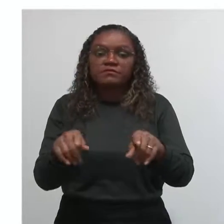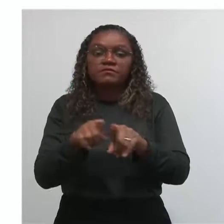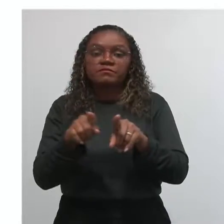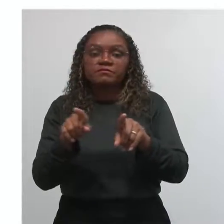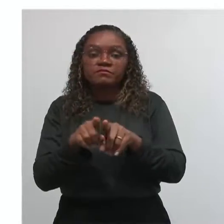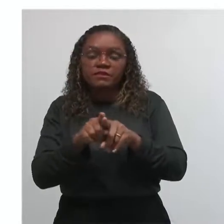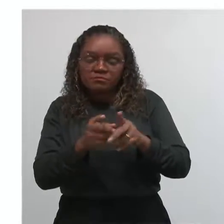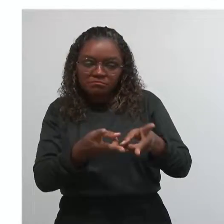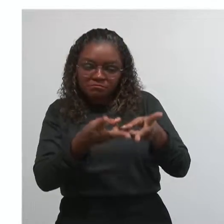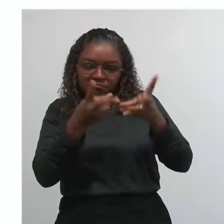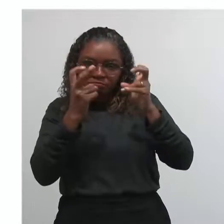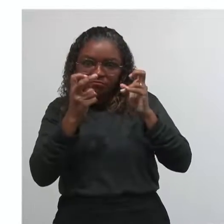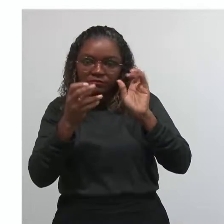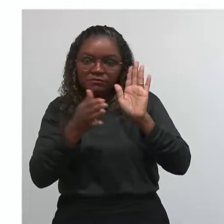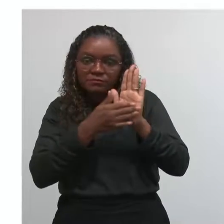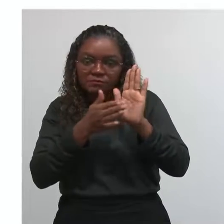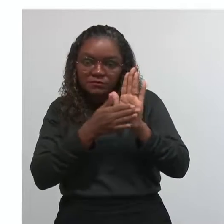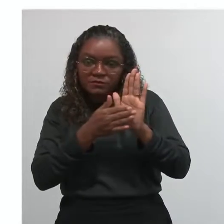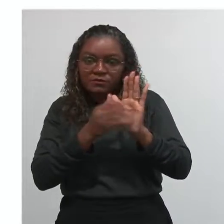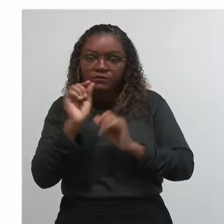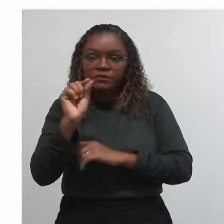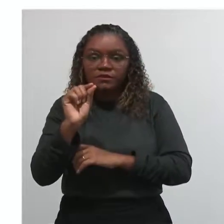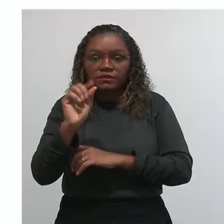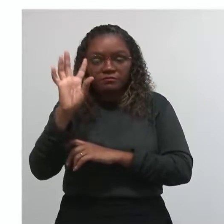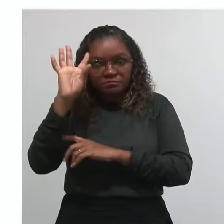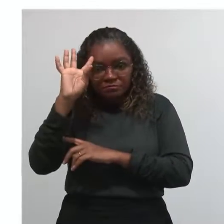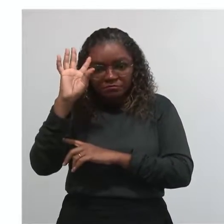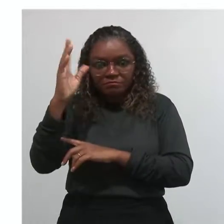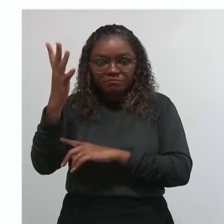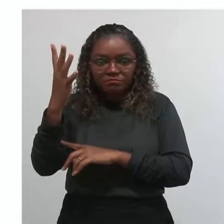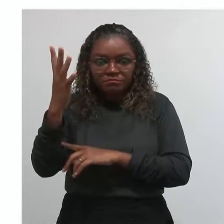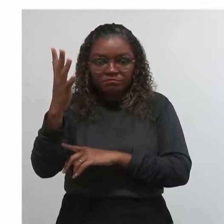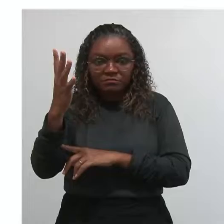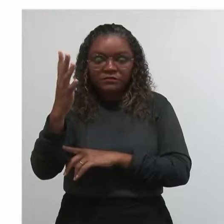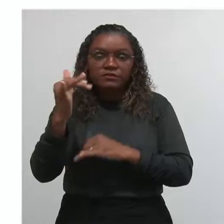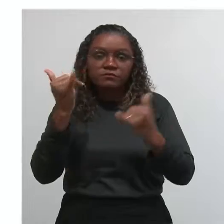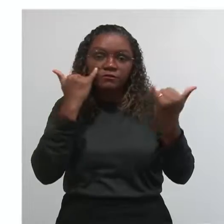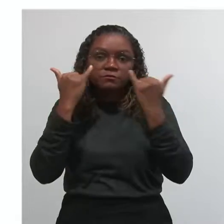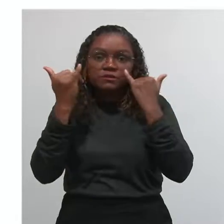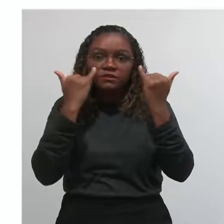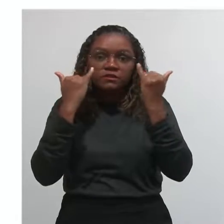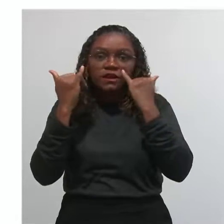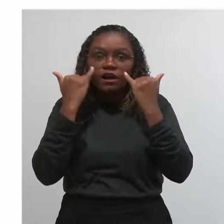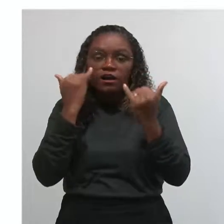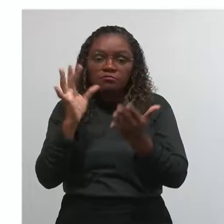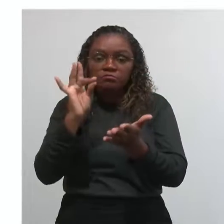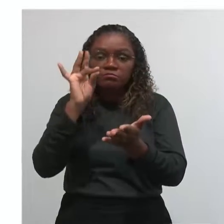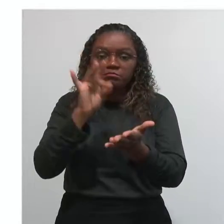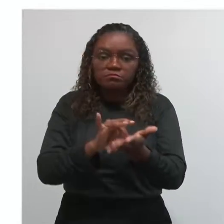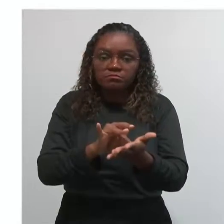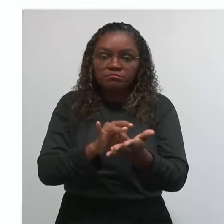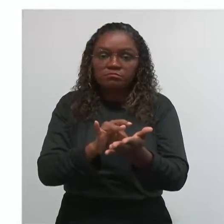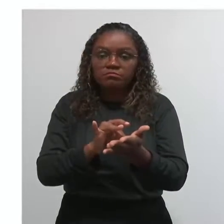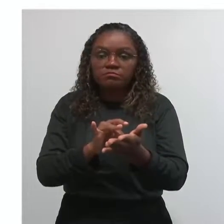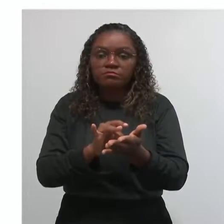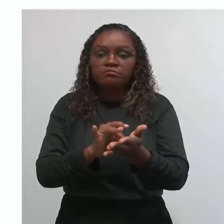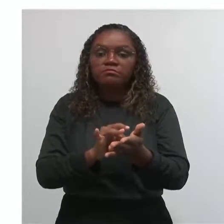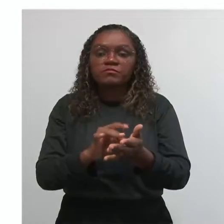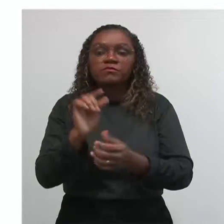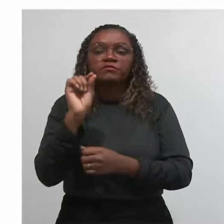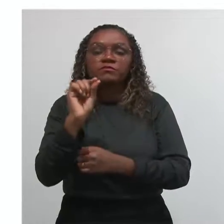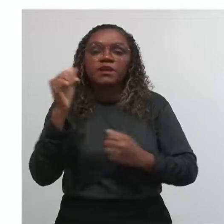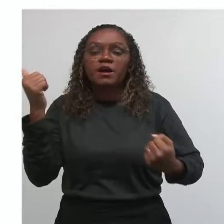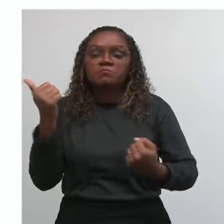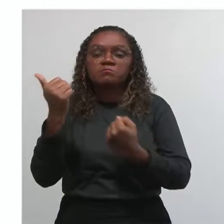maneira válida e confiável dados e informações suficientes e relevantes para apoiar um juízo sobre